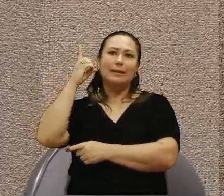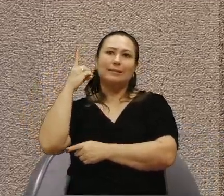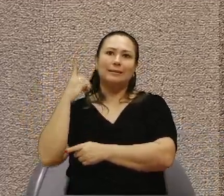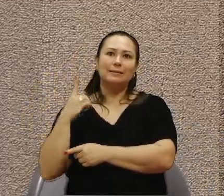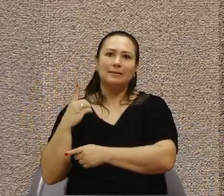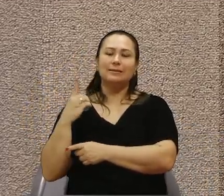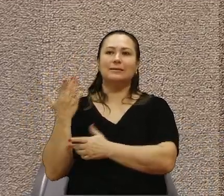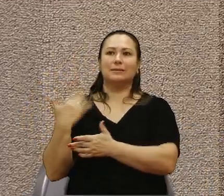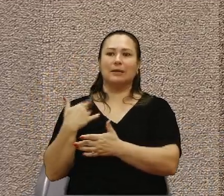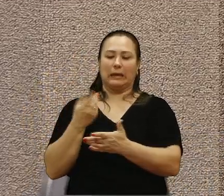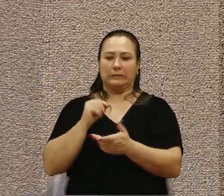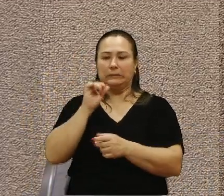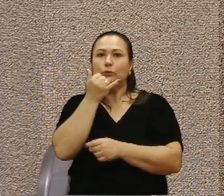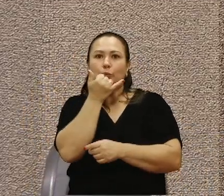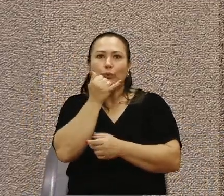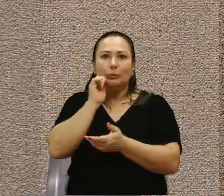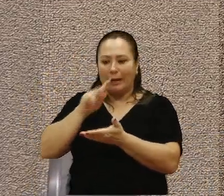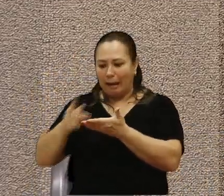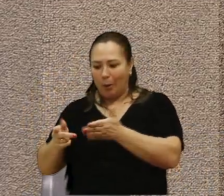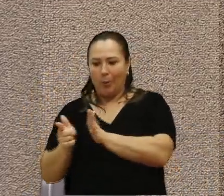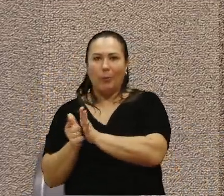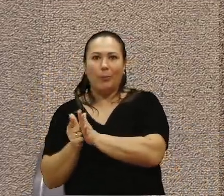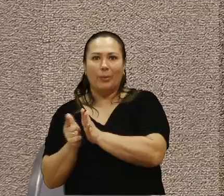projeto aqui.